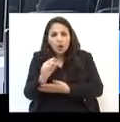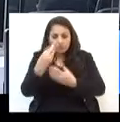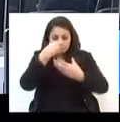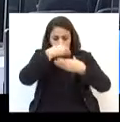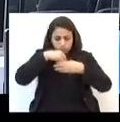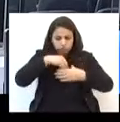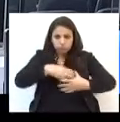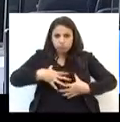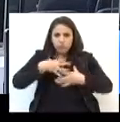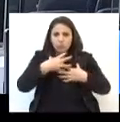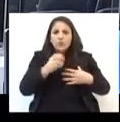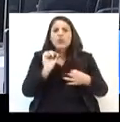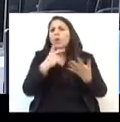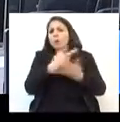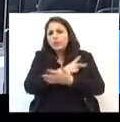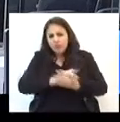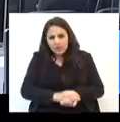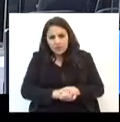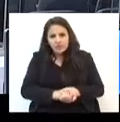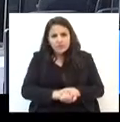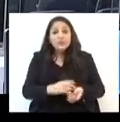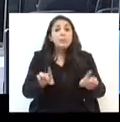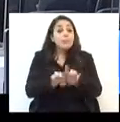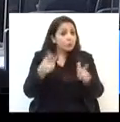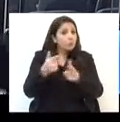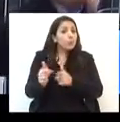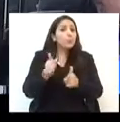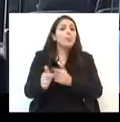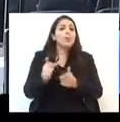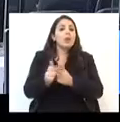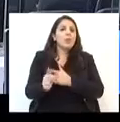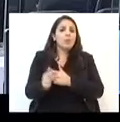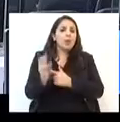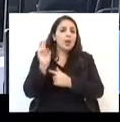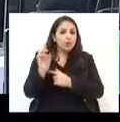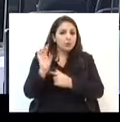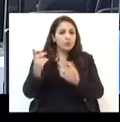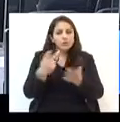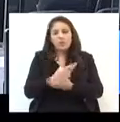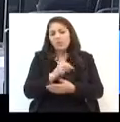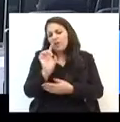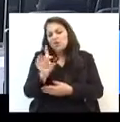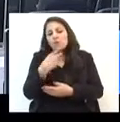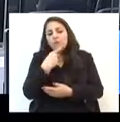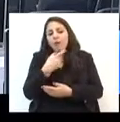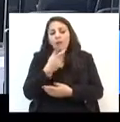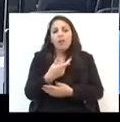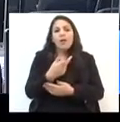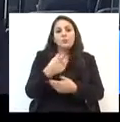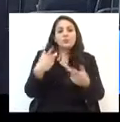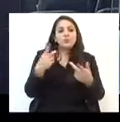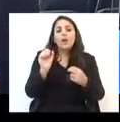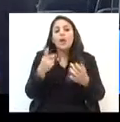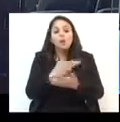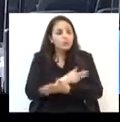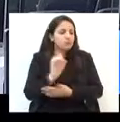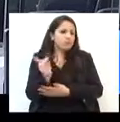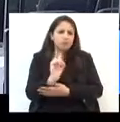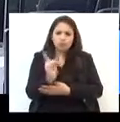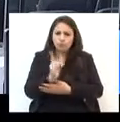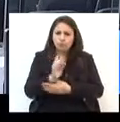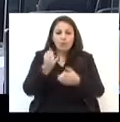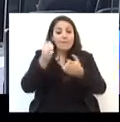droga deixa. Não é simplesmente chegar lá e falar do efeito da maconha, falar do efeito da cocaína, do crack, não é